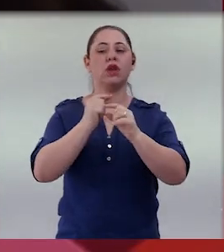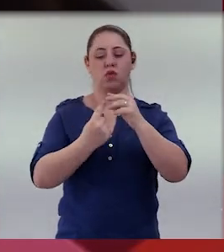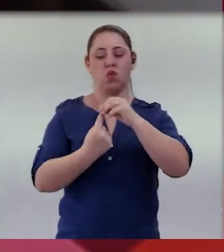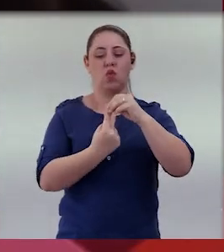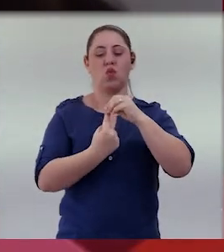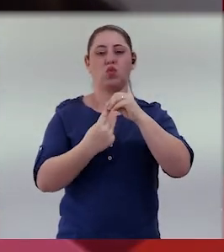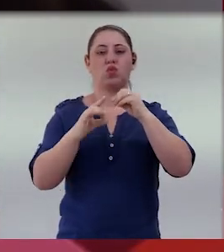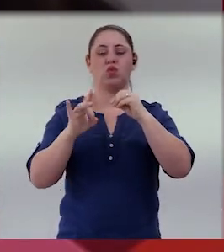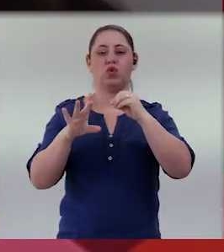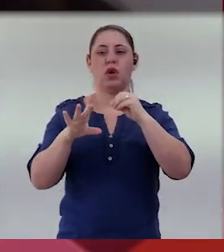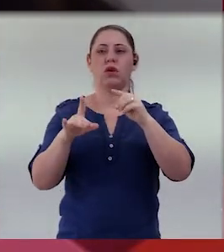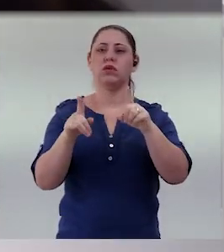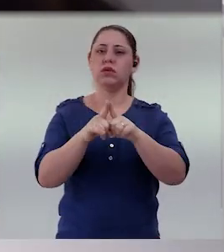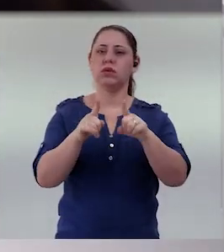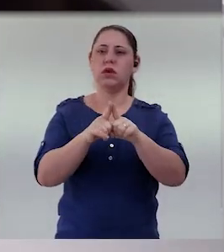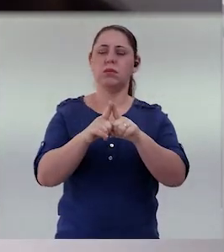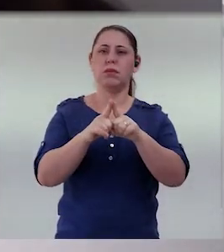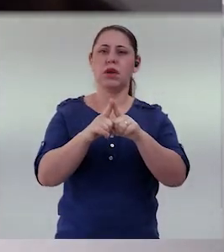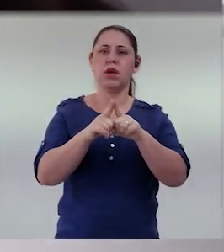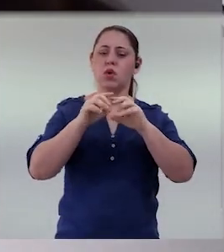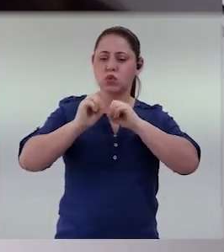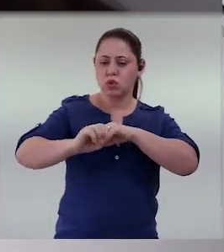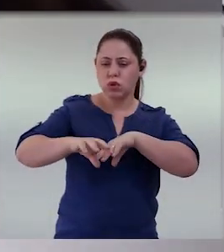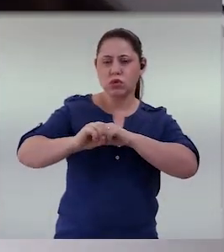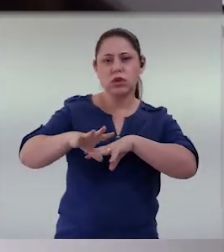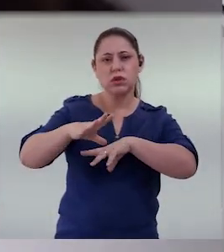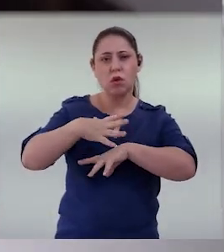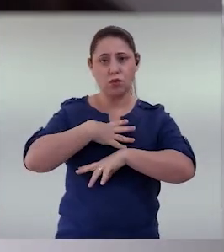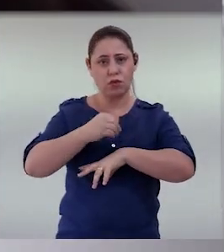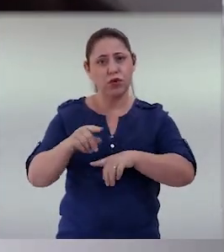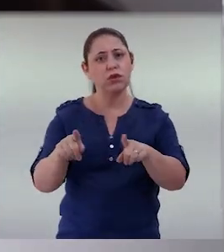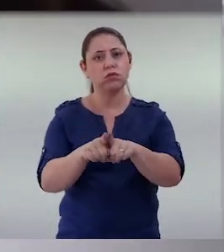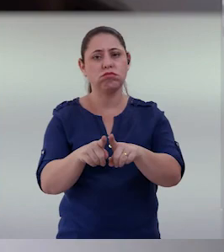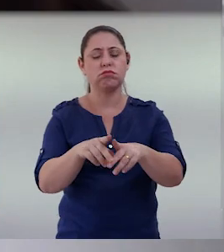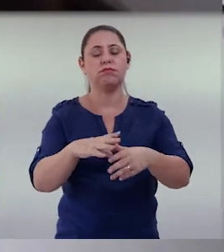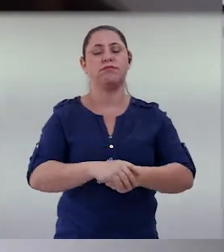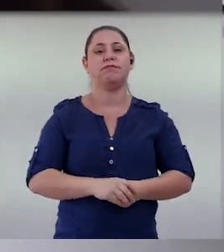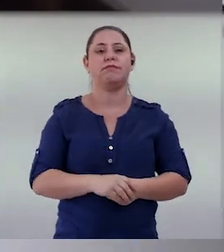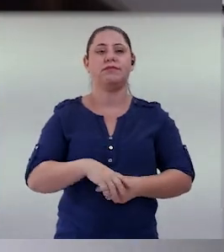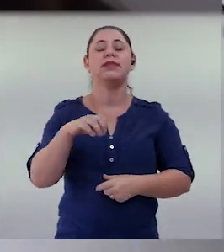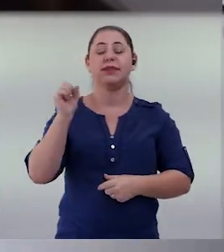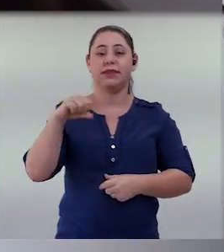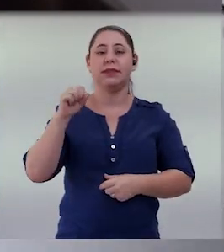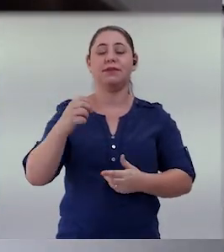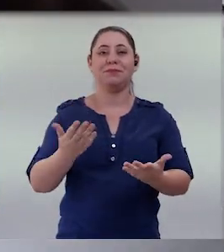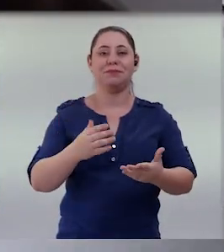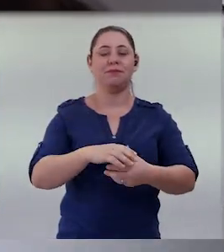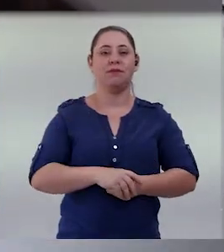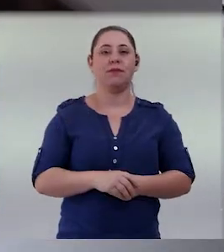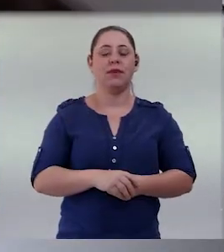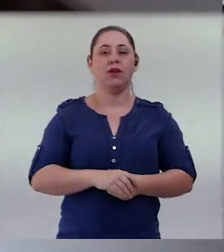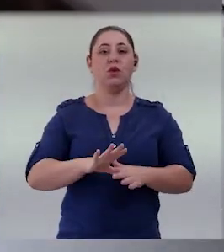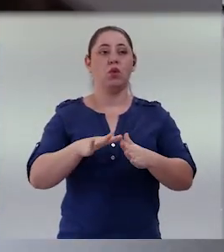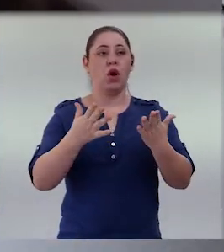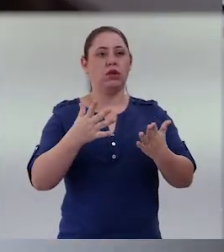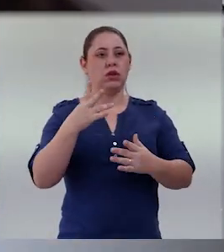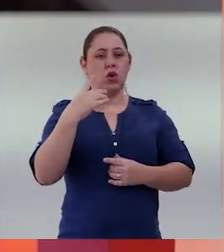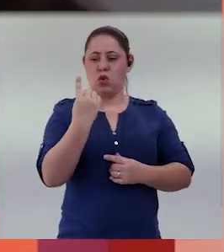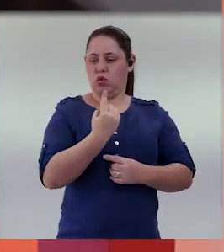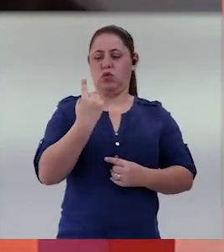essa questão de estar mais sozinho e, de repente, passar uma boa educação até para os filhos? Sim,